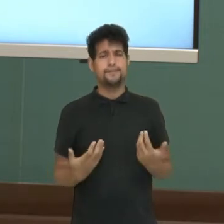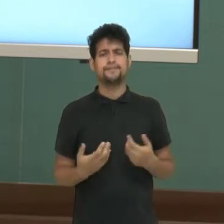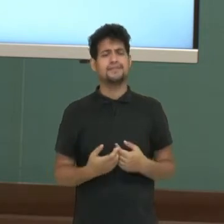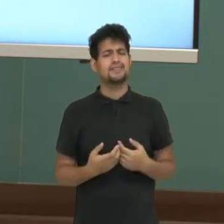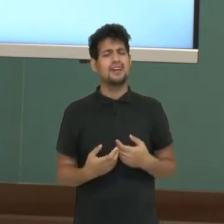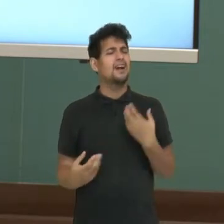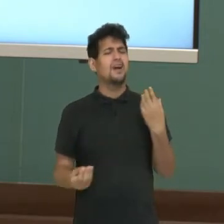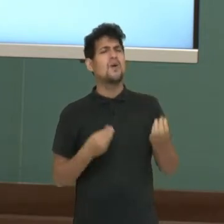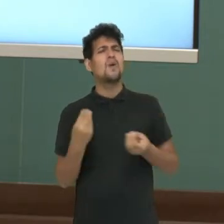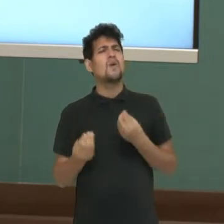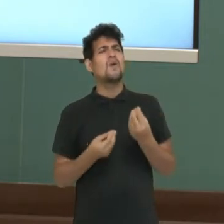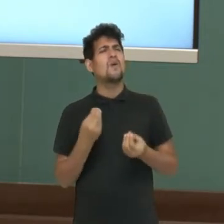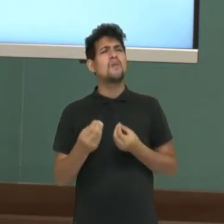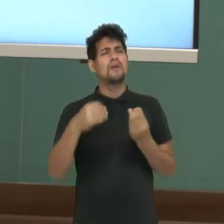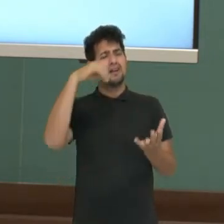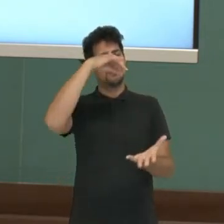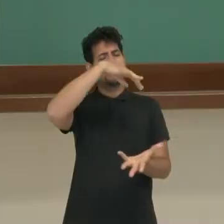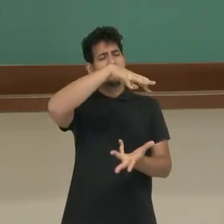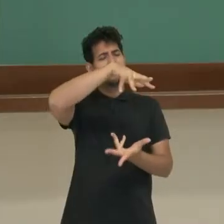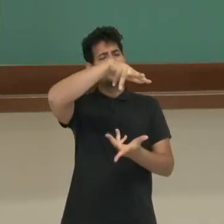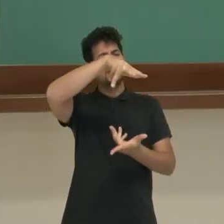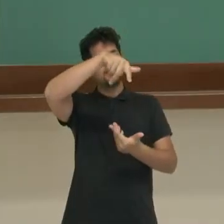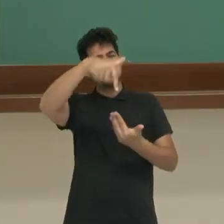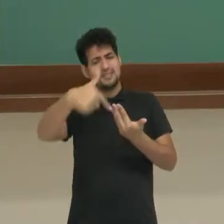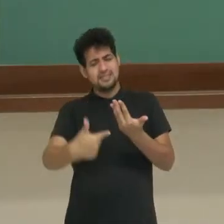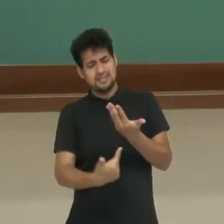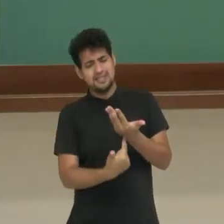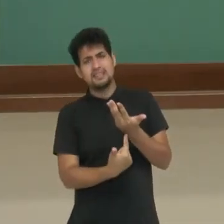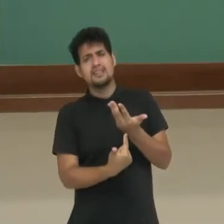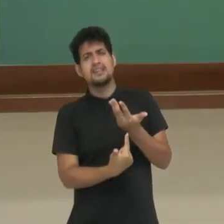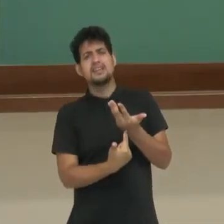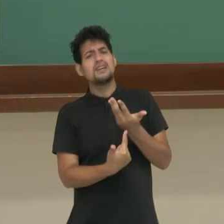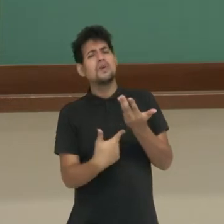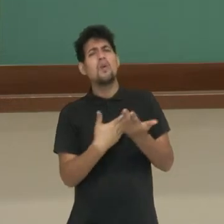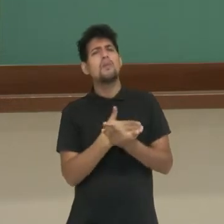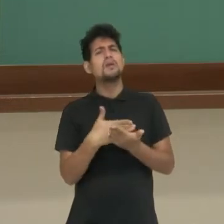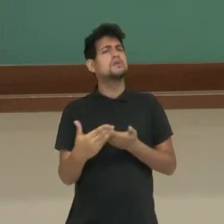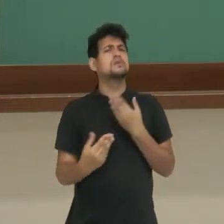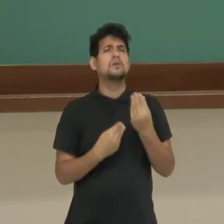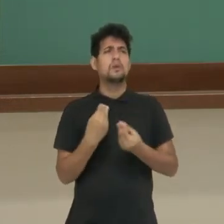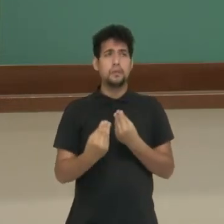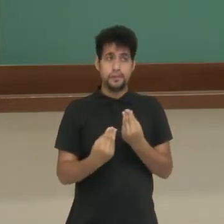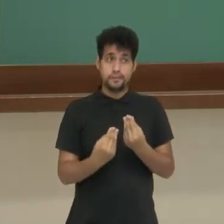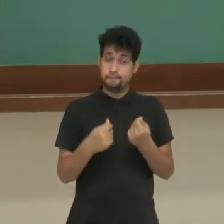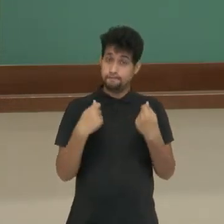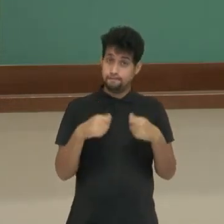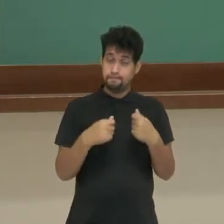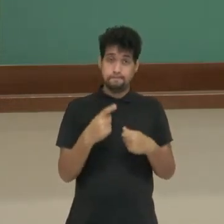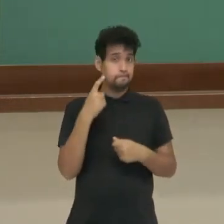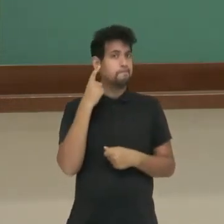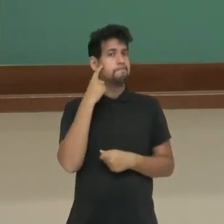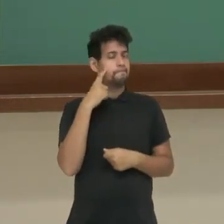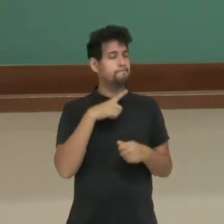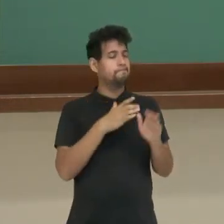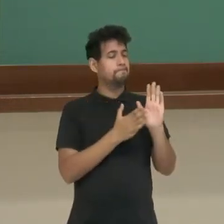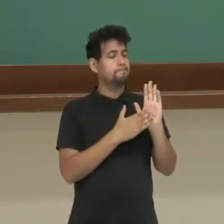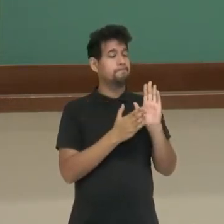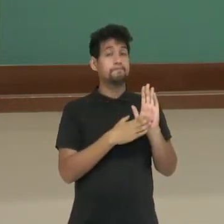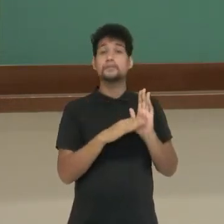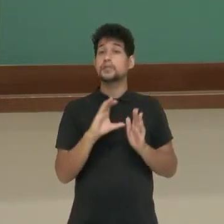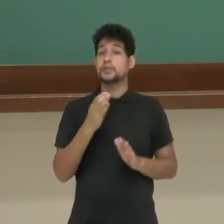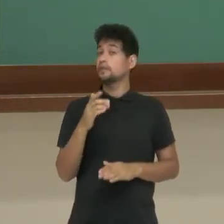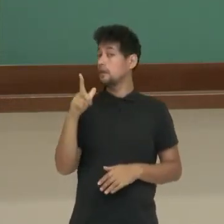que a região da Antártica ou da Antártida ela surgiu? Então a gente tem que colocar a teoria aqui proposta pelo cientista